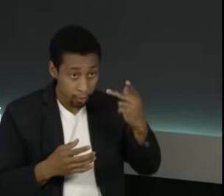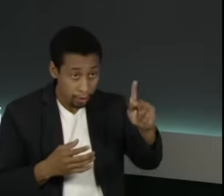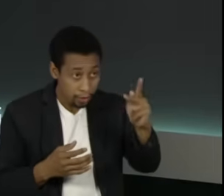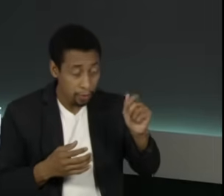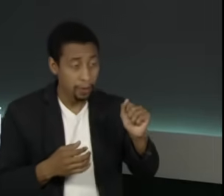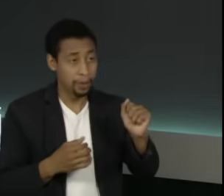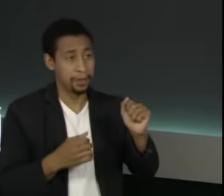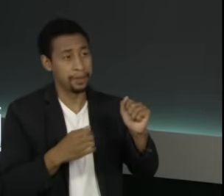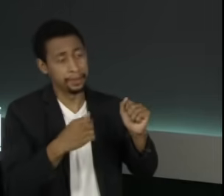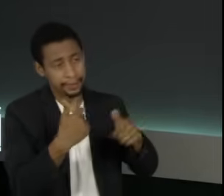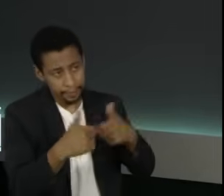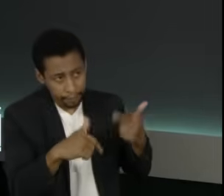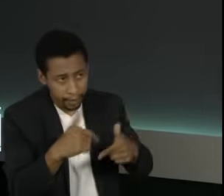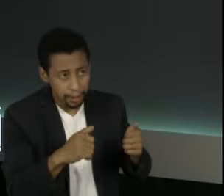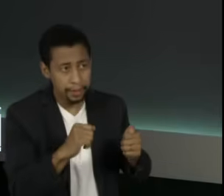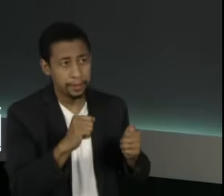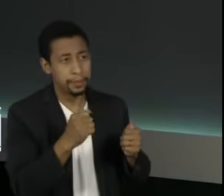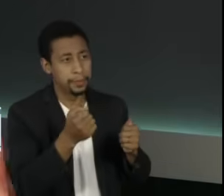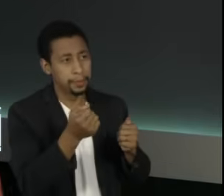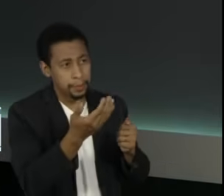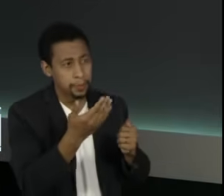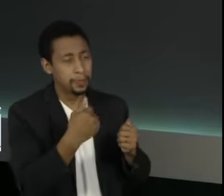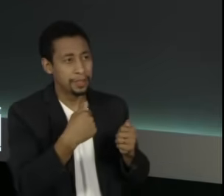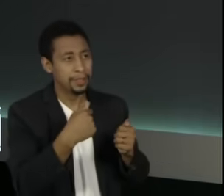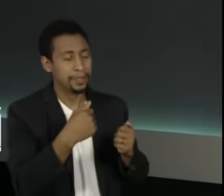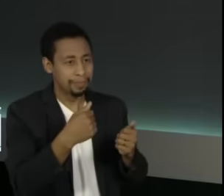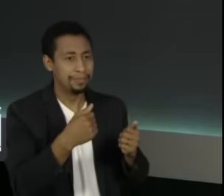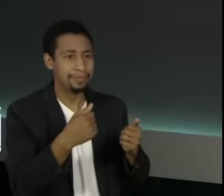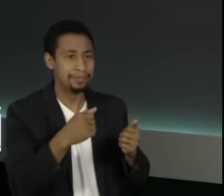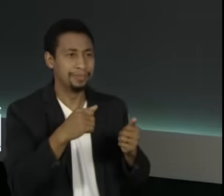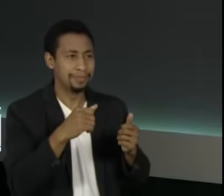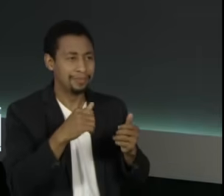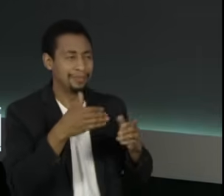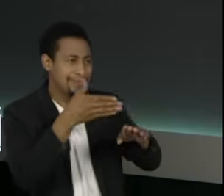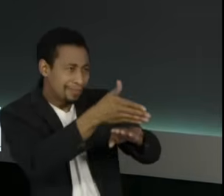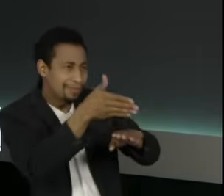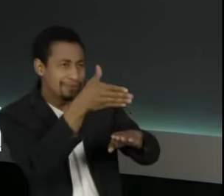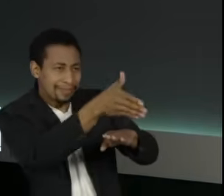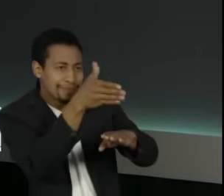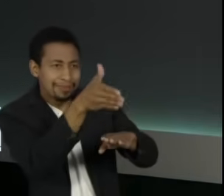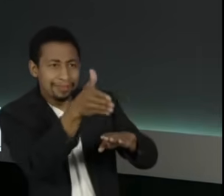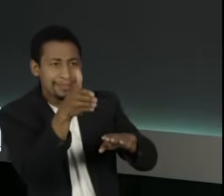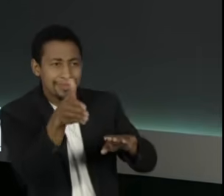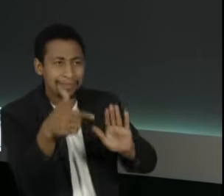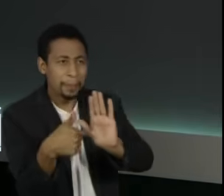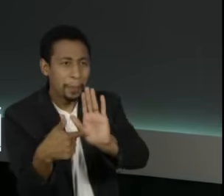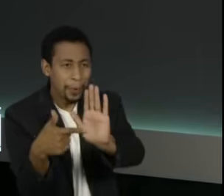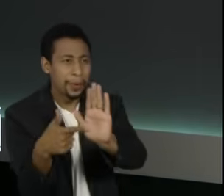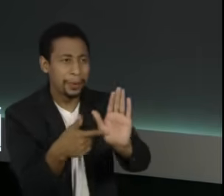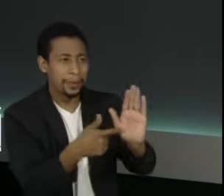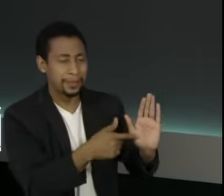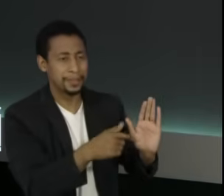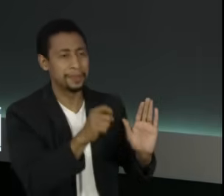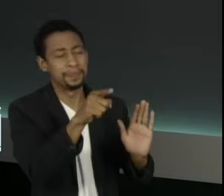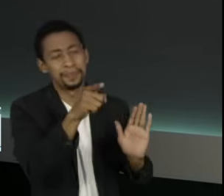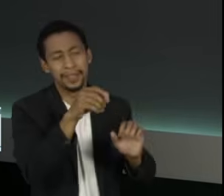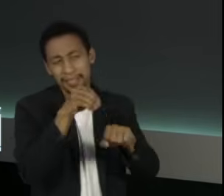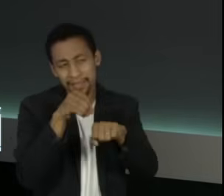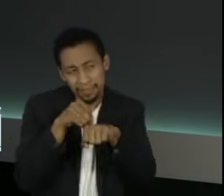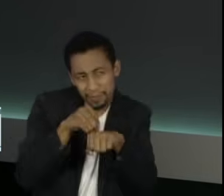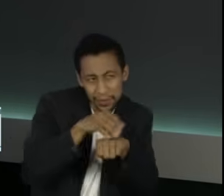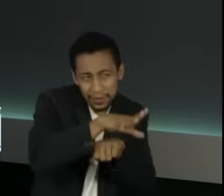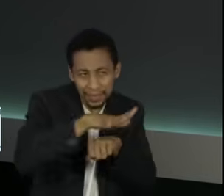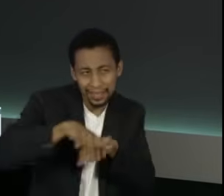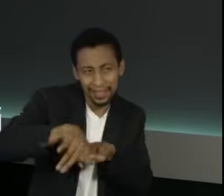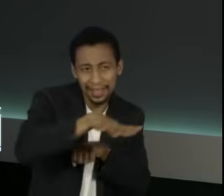seus trabalhos para muitas pessoas. E o que você diria para os garotos e